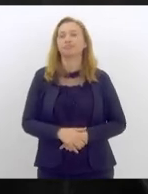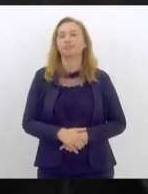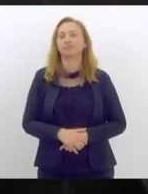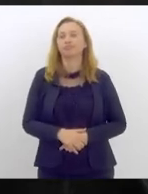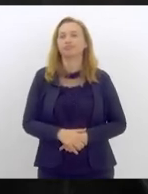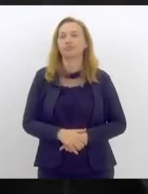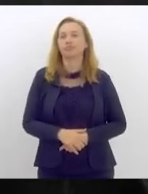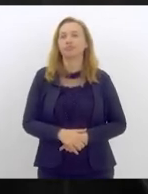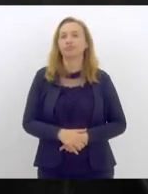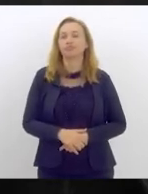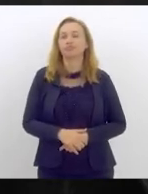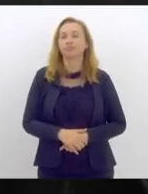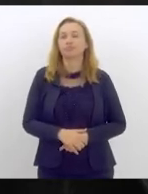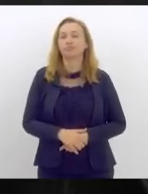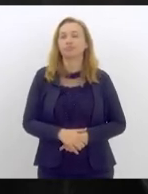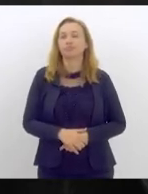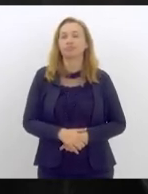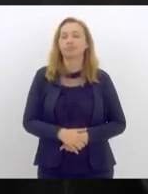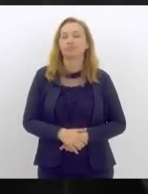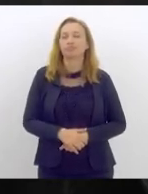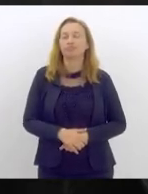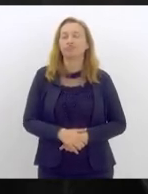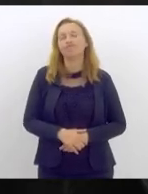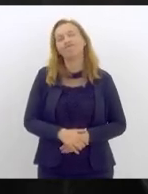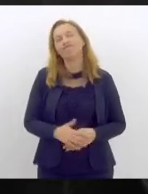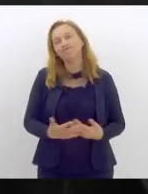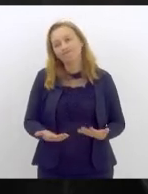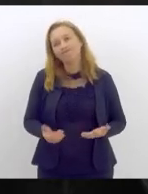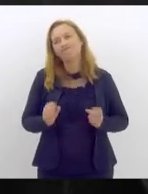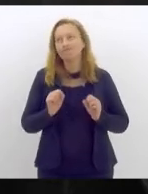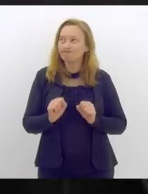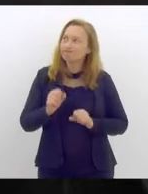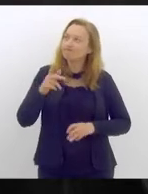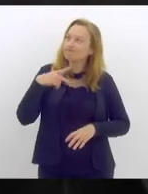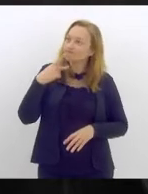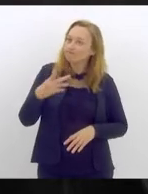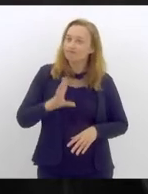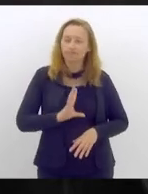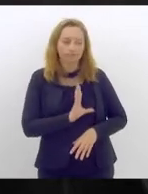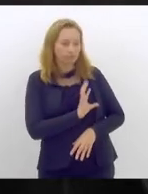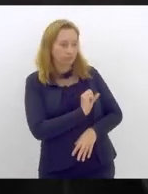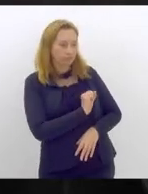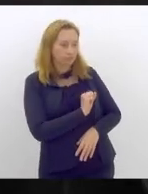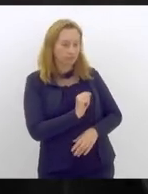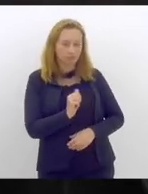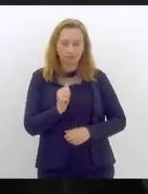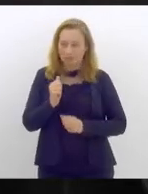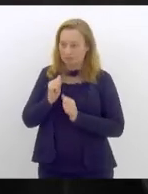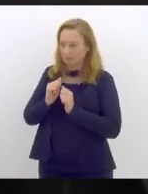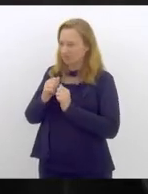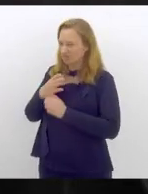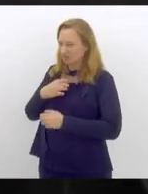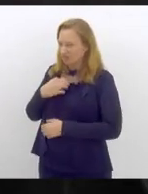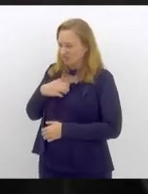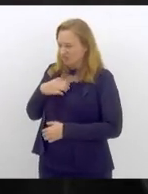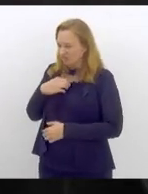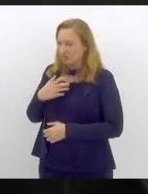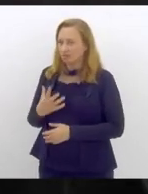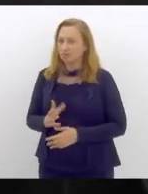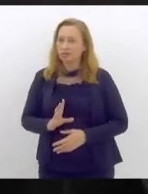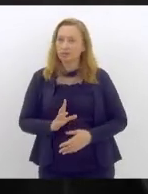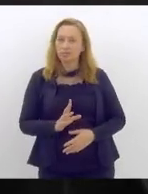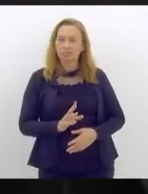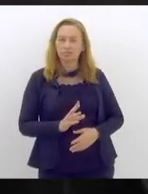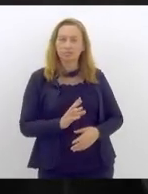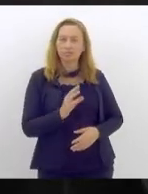é um embate eu diria entre o amor e o ódio entre